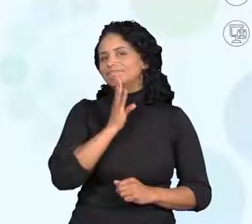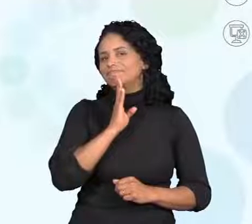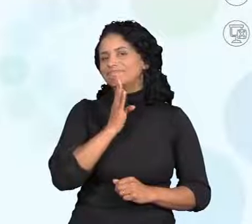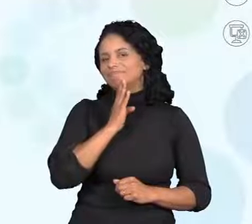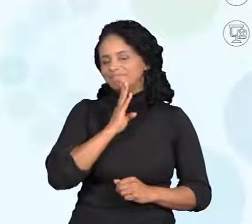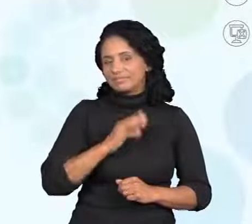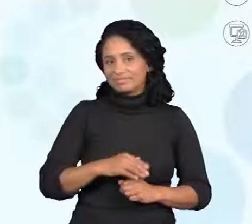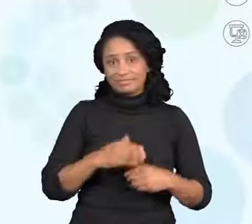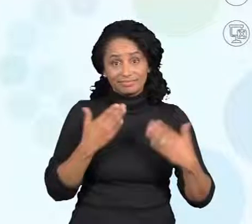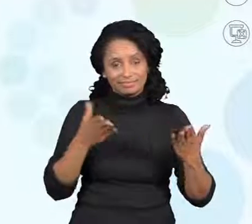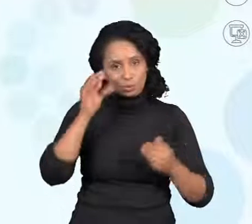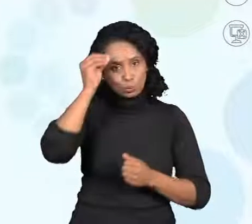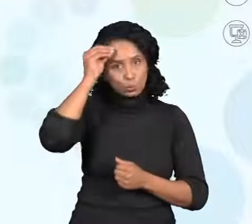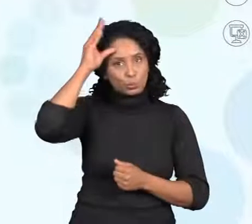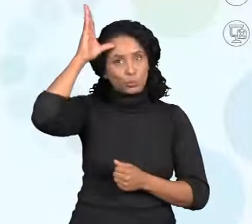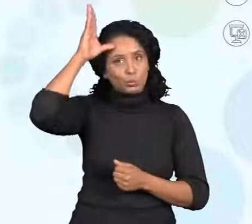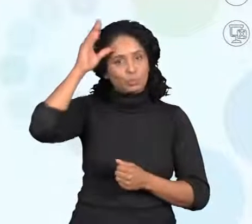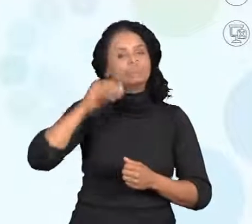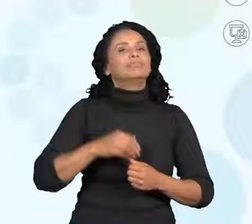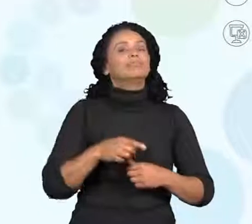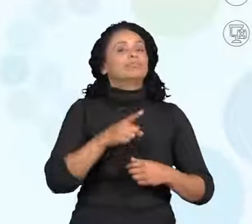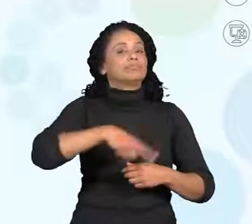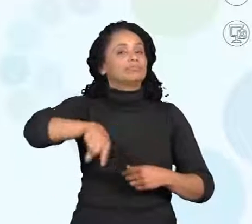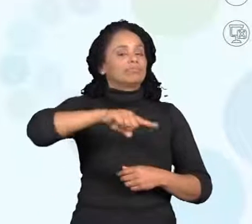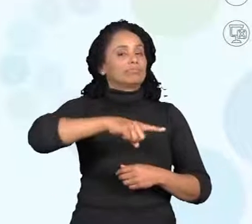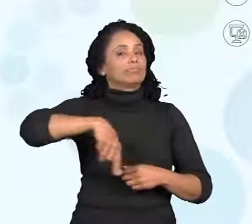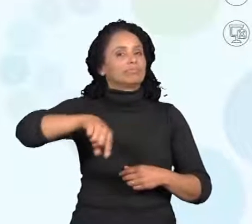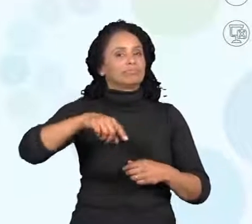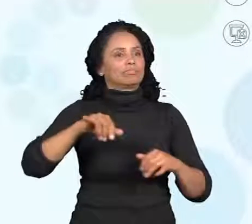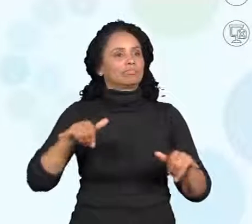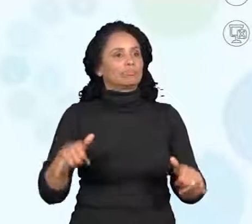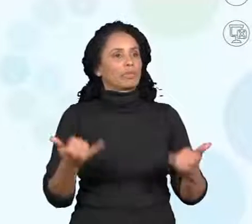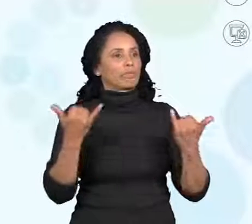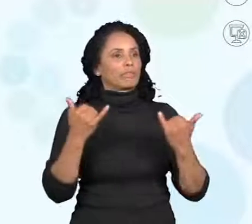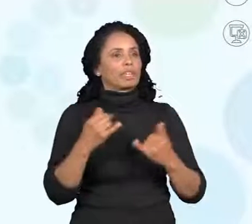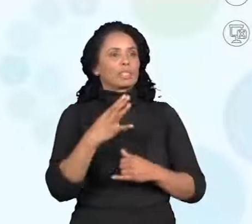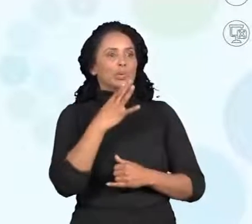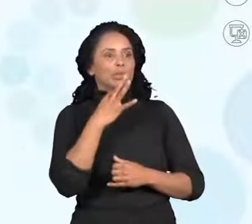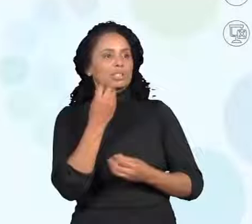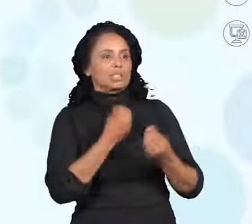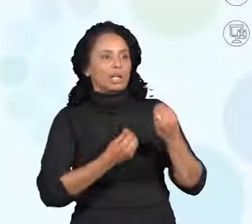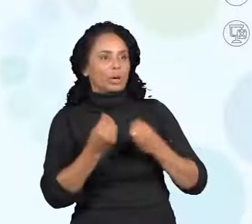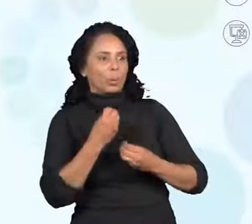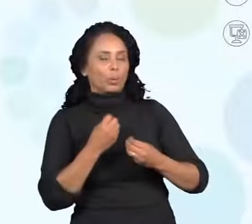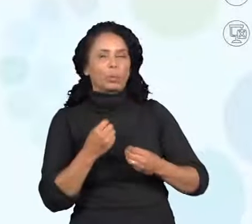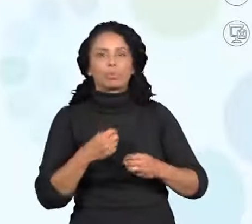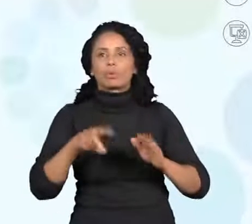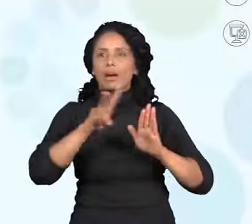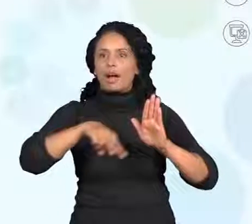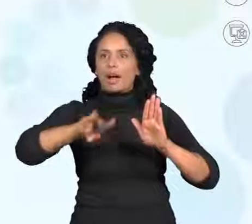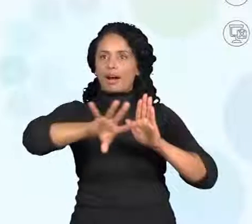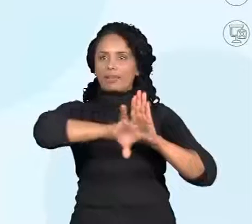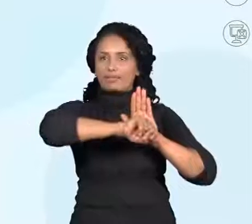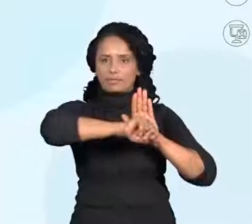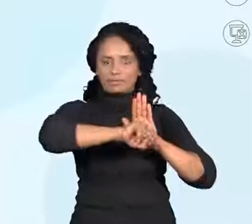Conhecendo. E nesta aula vamos identificar e apreciar as modalidades das artes visuais.